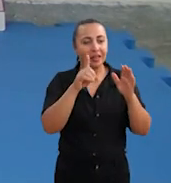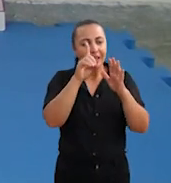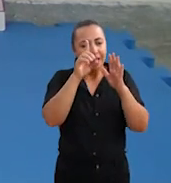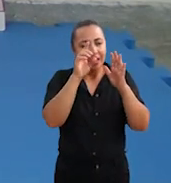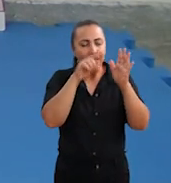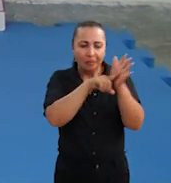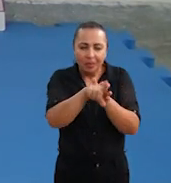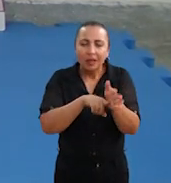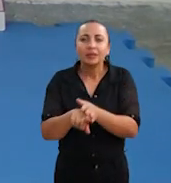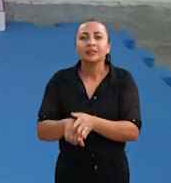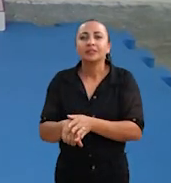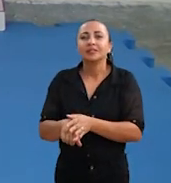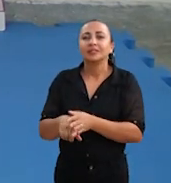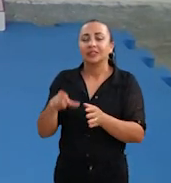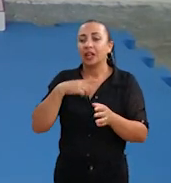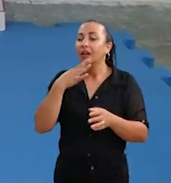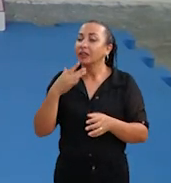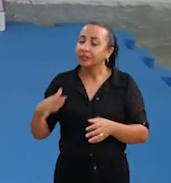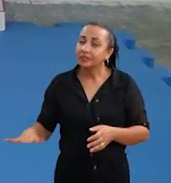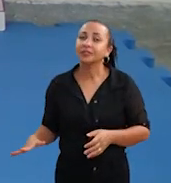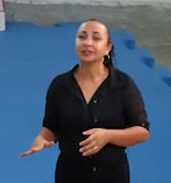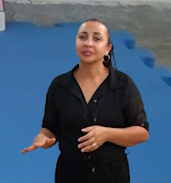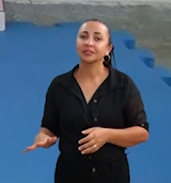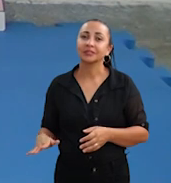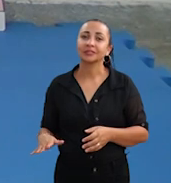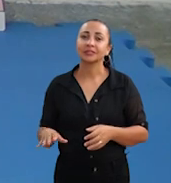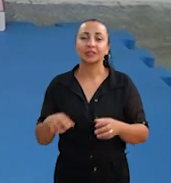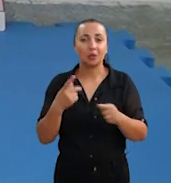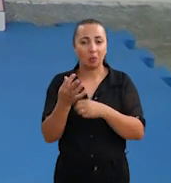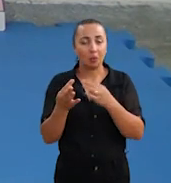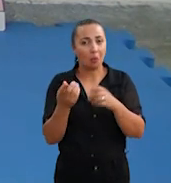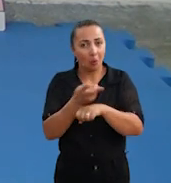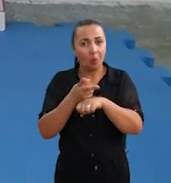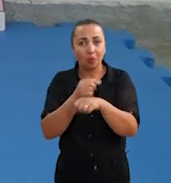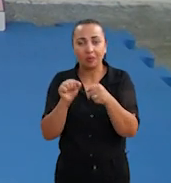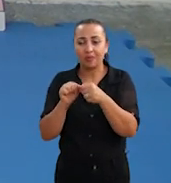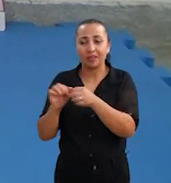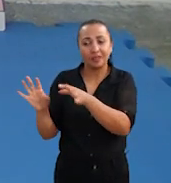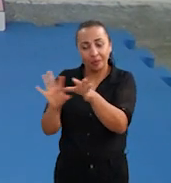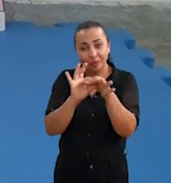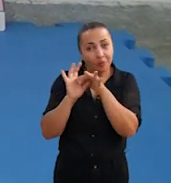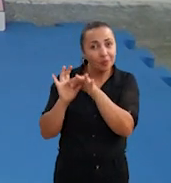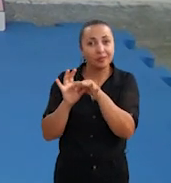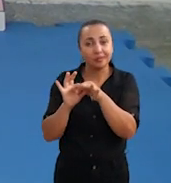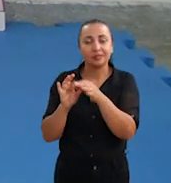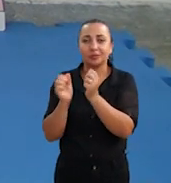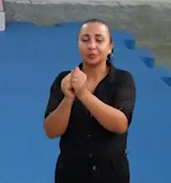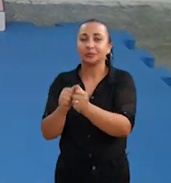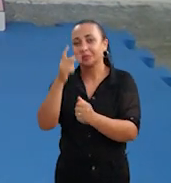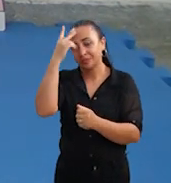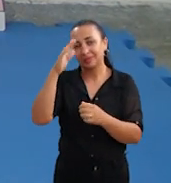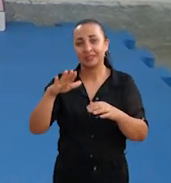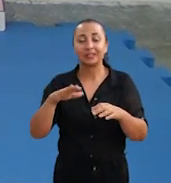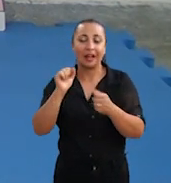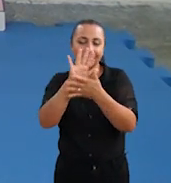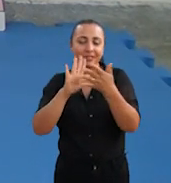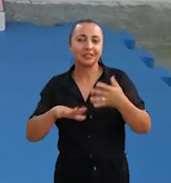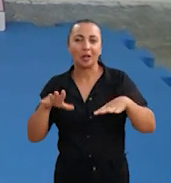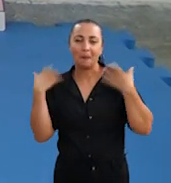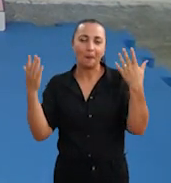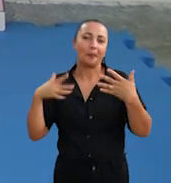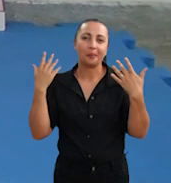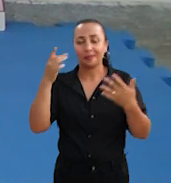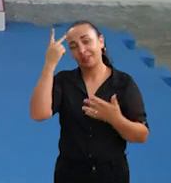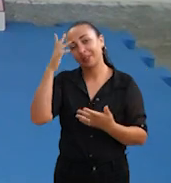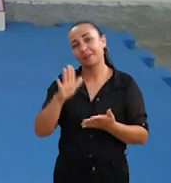diagnóstico, ainda continua sendo uma criança. Então a gente tenta criar um vínculo com ela inicialmente para poder as atividades serem o mais motivante